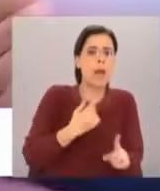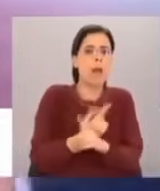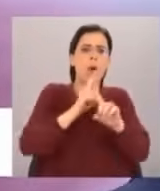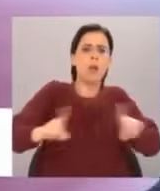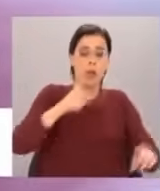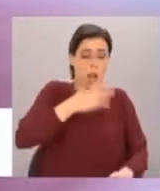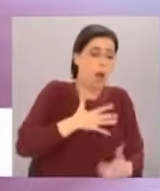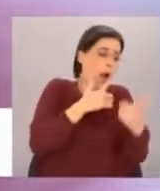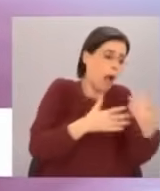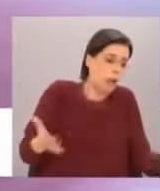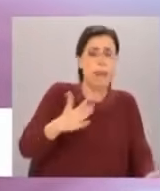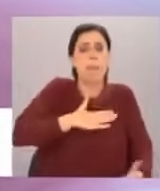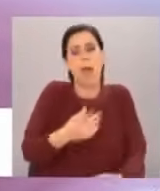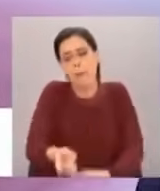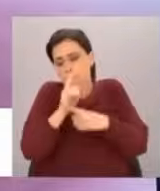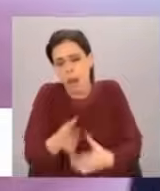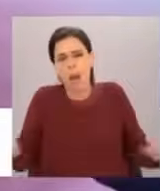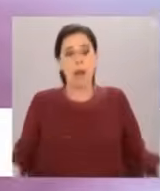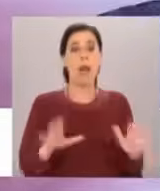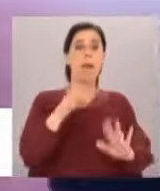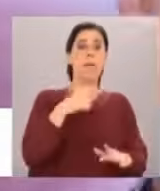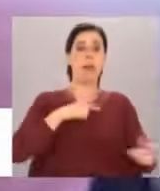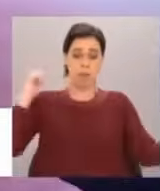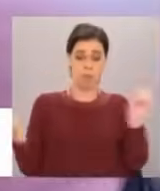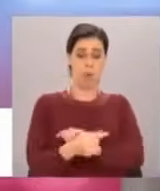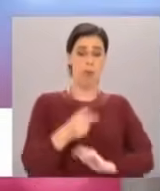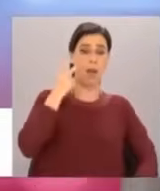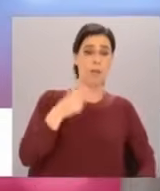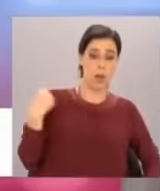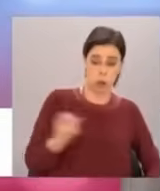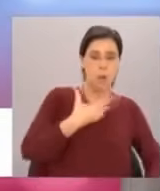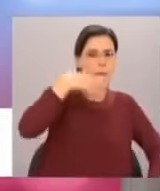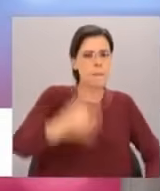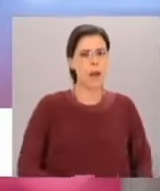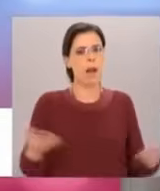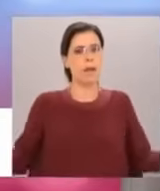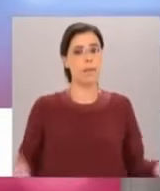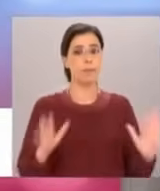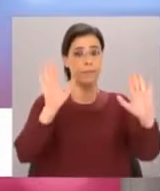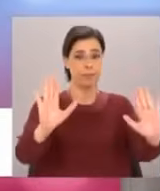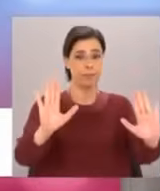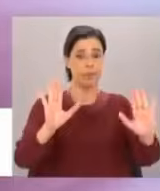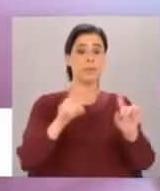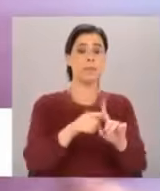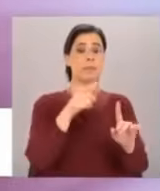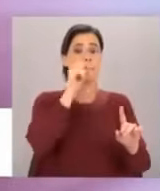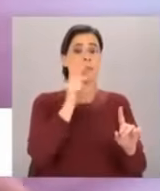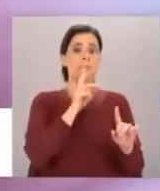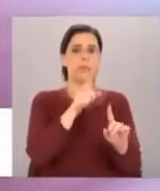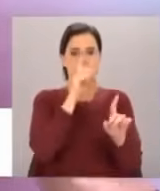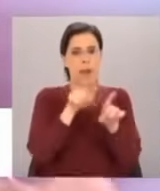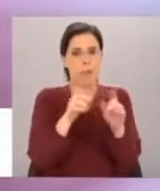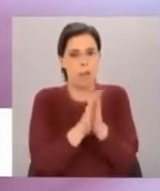de coisas diferentes porque gosta de caçar quem gosta de pescar Vamos lá ver o quanto que é melhor a nossa vida toda completamente vamos deixá la nesse nessa